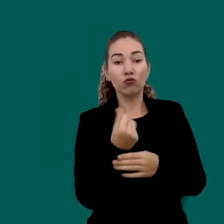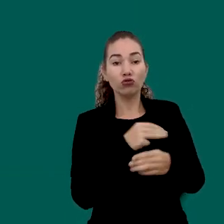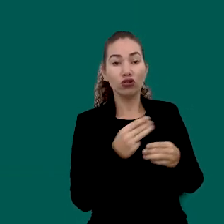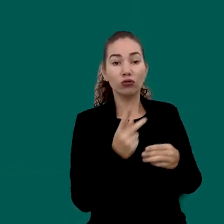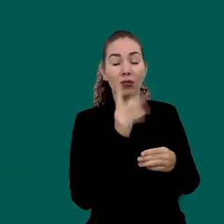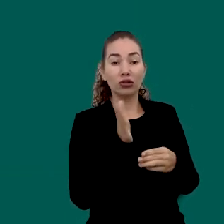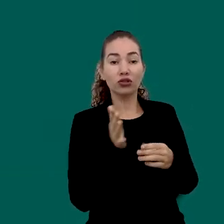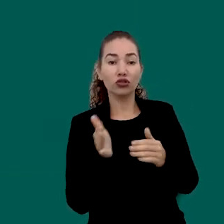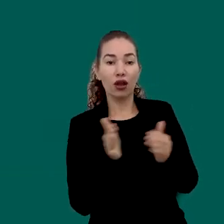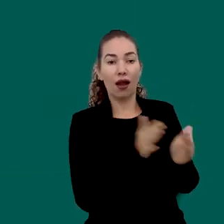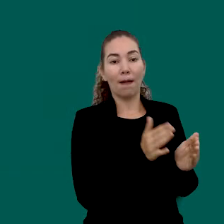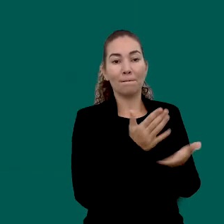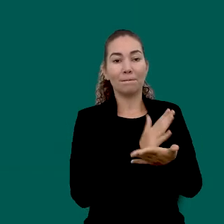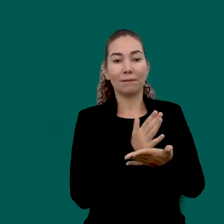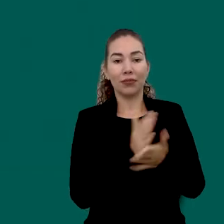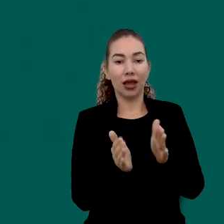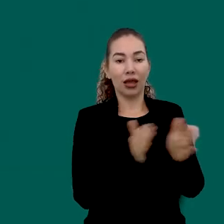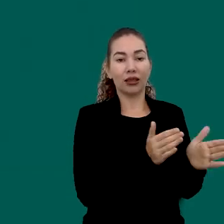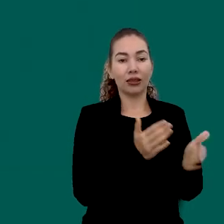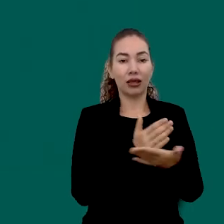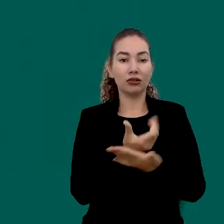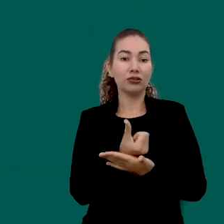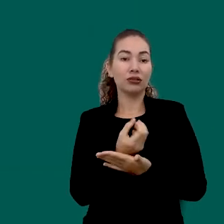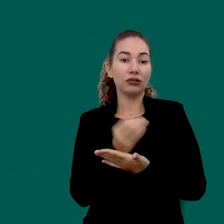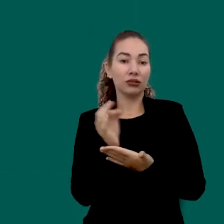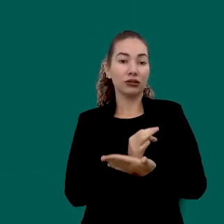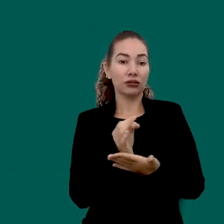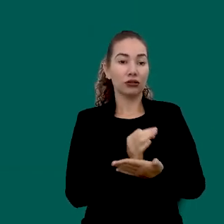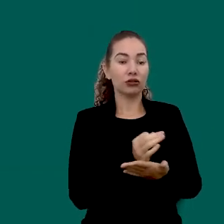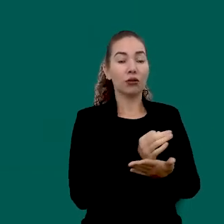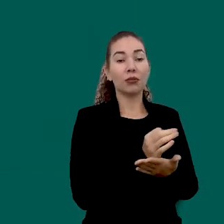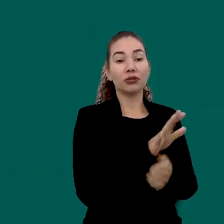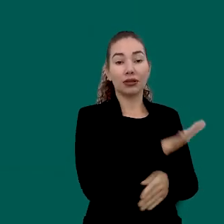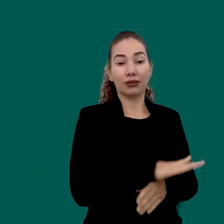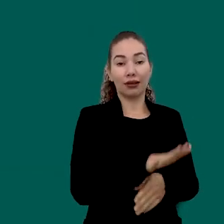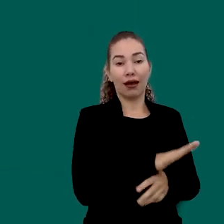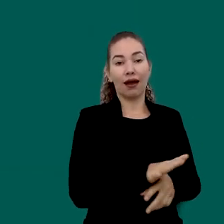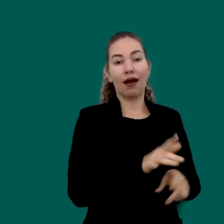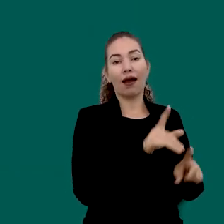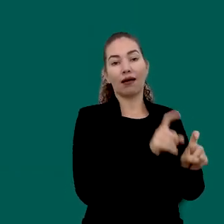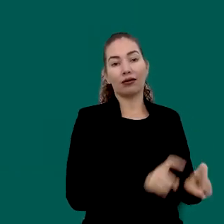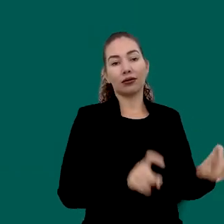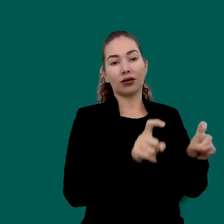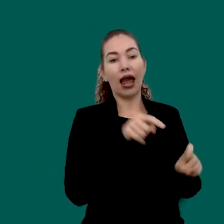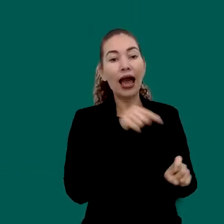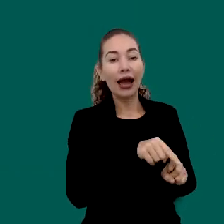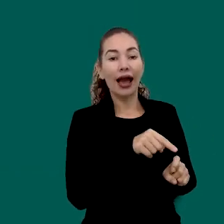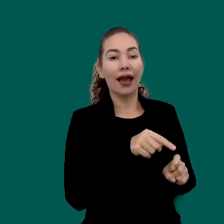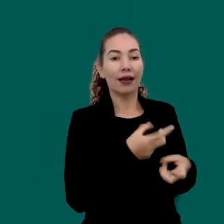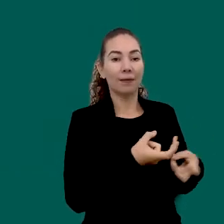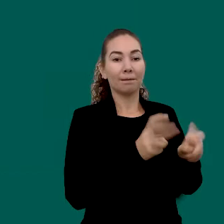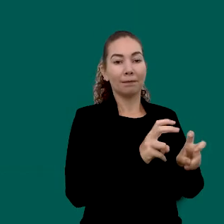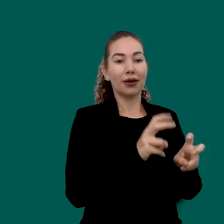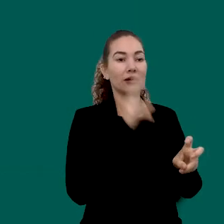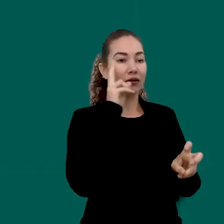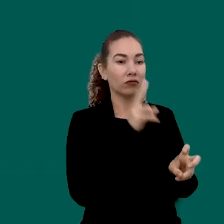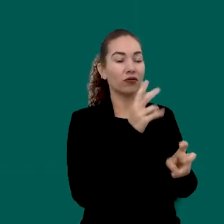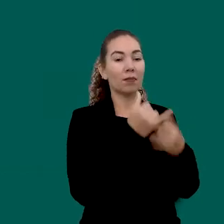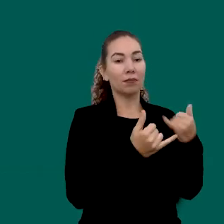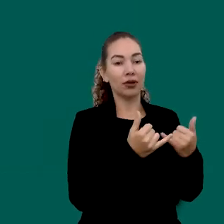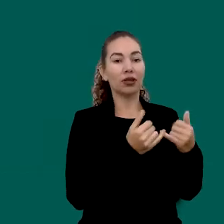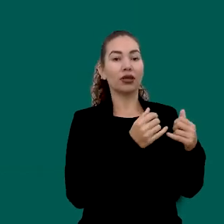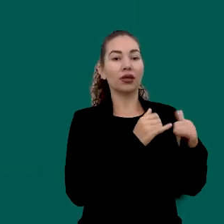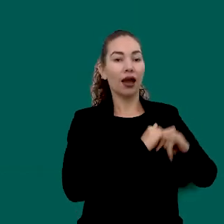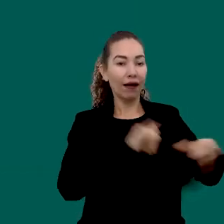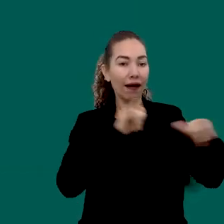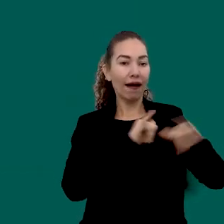A verba do marketing ela já tem que ser dividida meio a meio ou já 60% para o digital. Porque é ali que o público está, é ali que ele